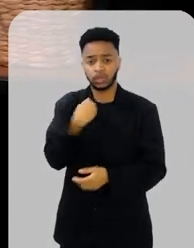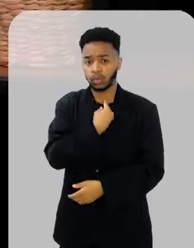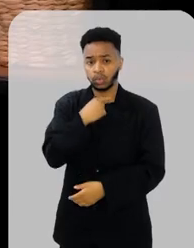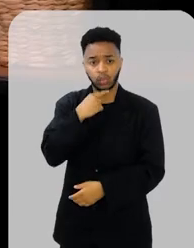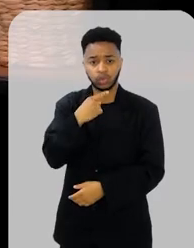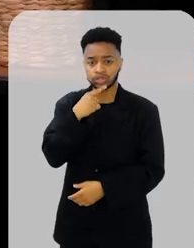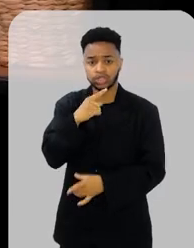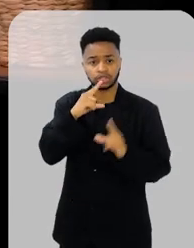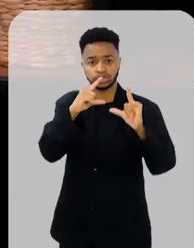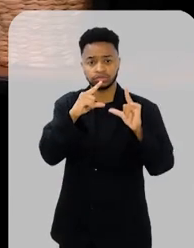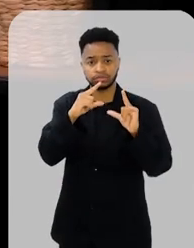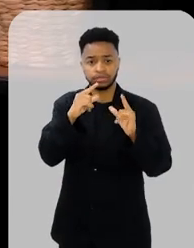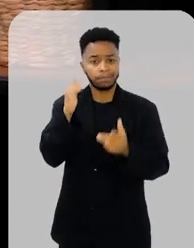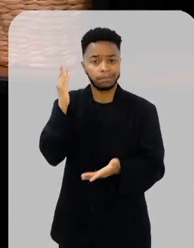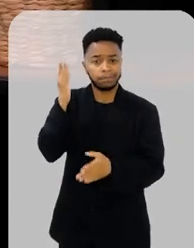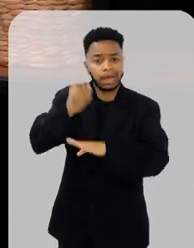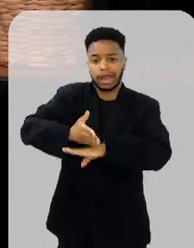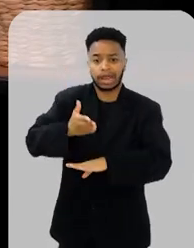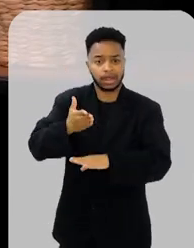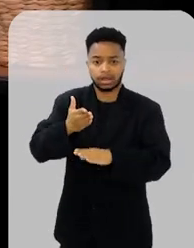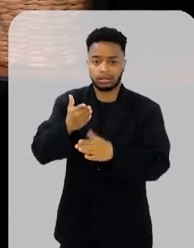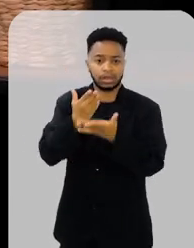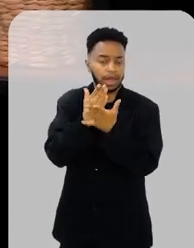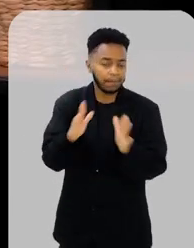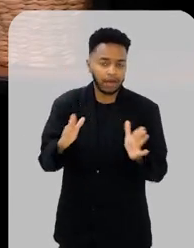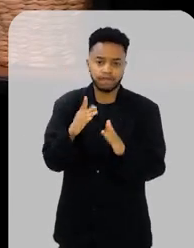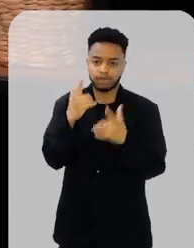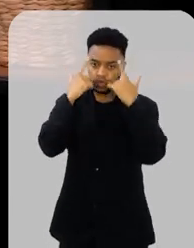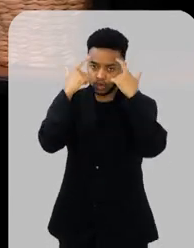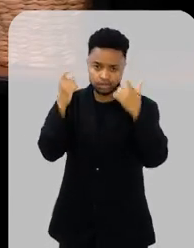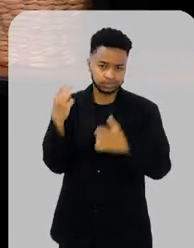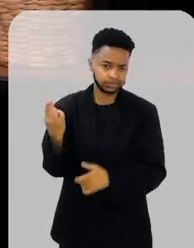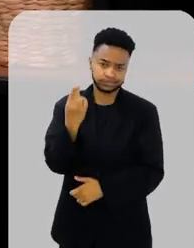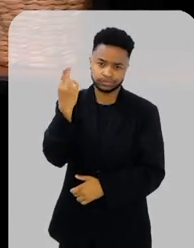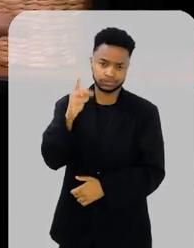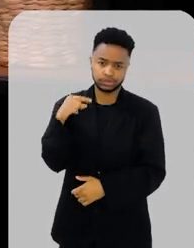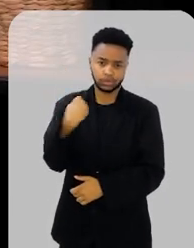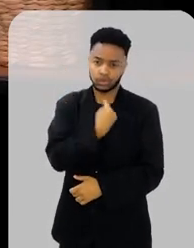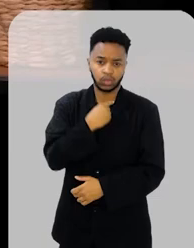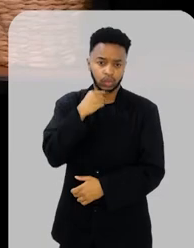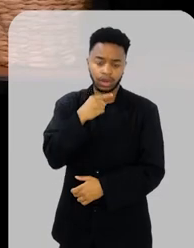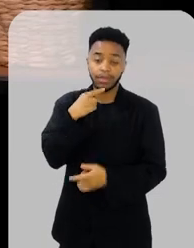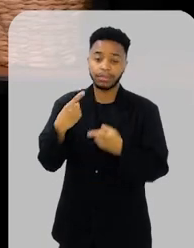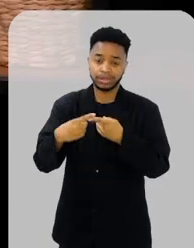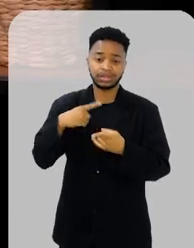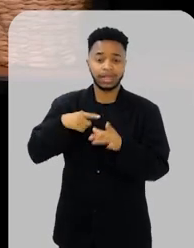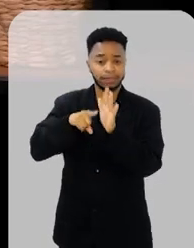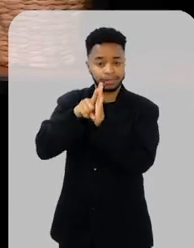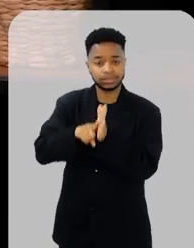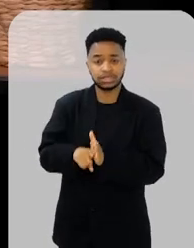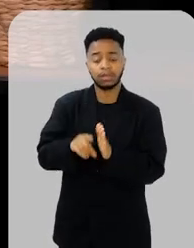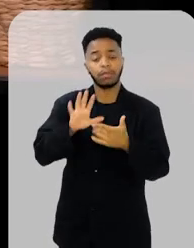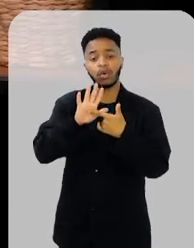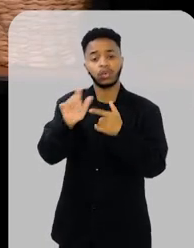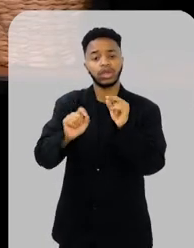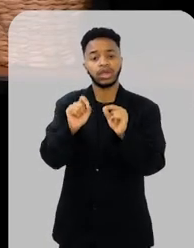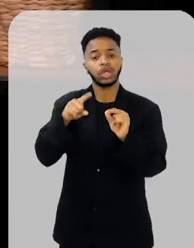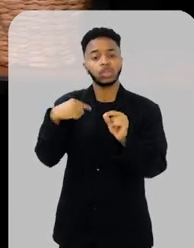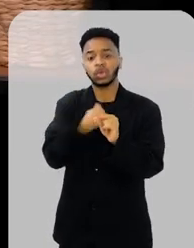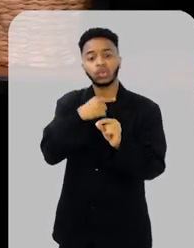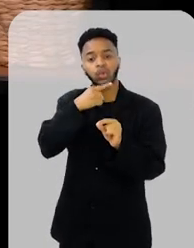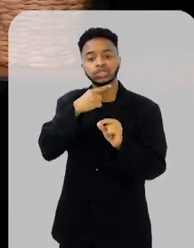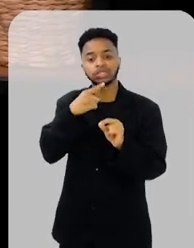não adianta, a gente não combate a violência. Eu acho que já temos pesquisas aí no mundo inteiro que diz que a violência não se